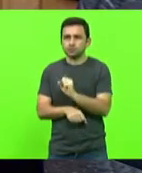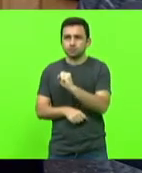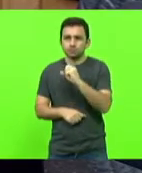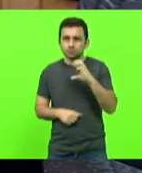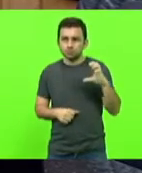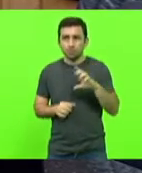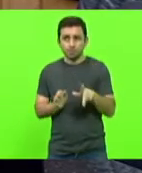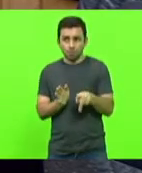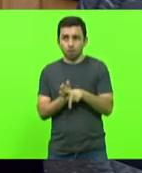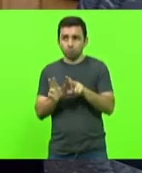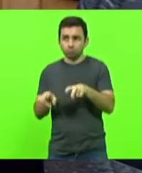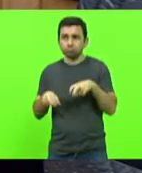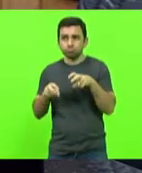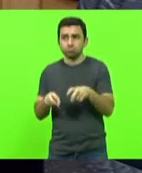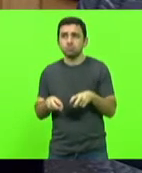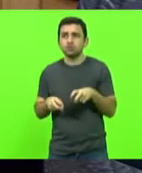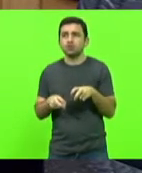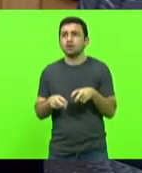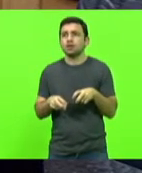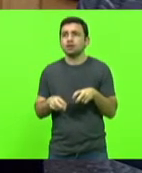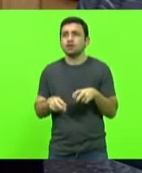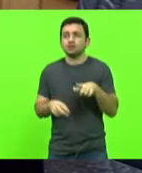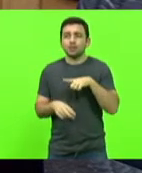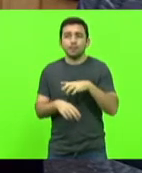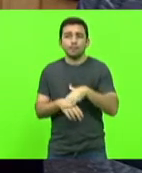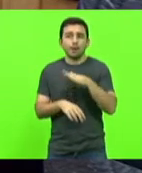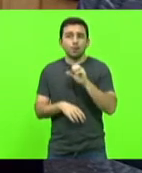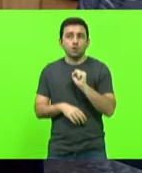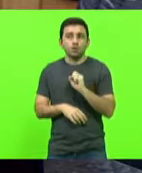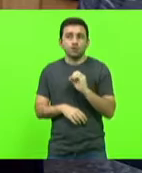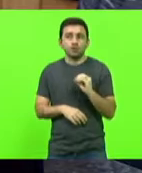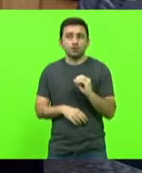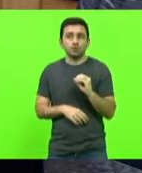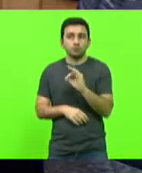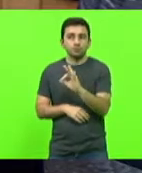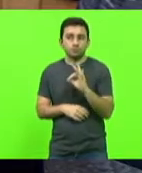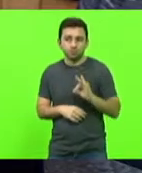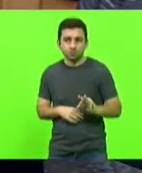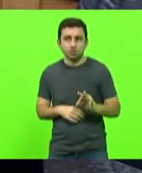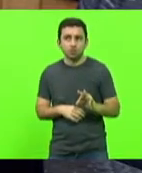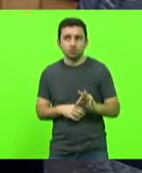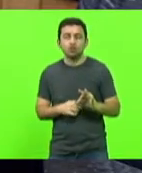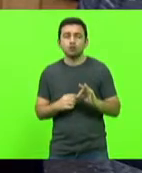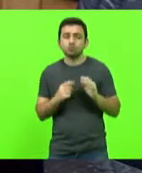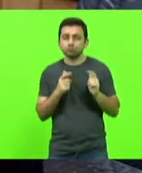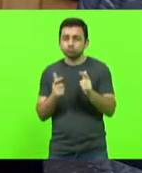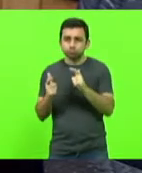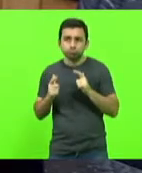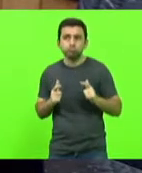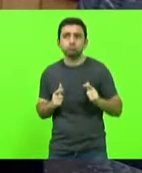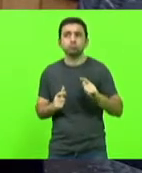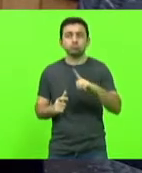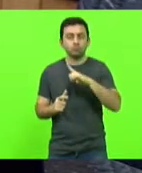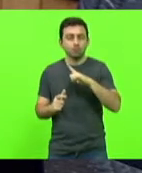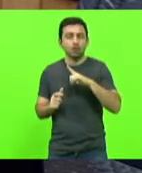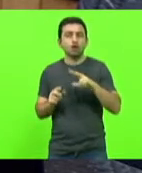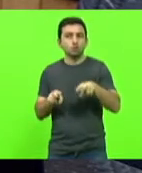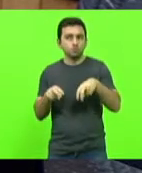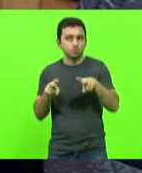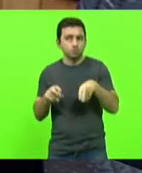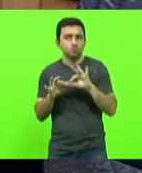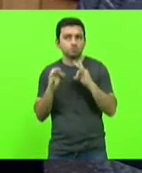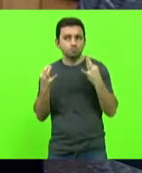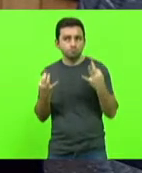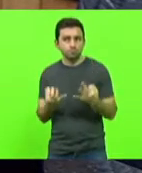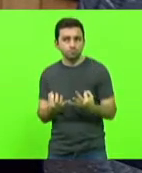na agricultura, onde mais de 80% dos estabelecimentos da agricultura são de agricultores familiares e muitos deles tiveram